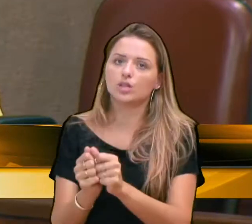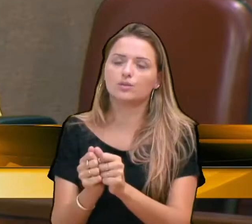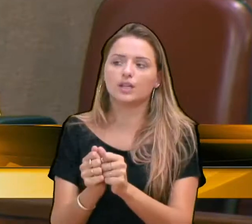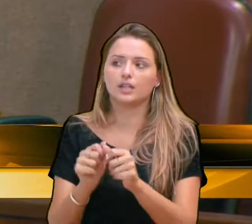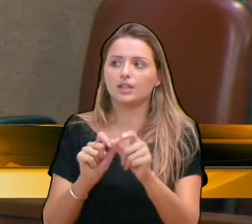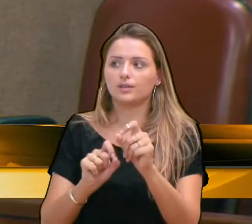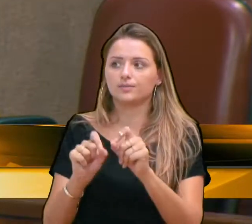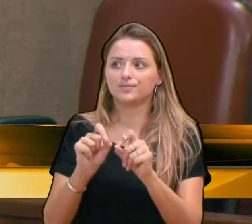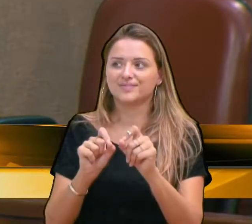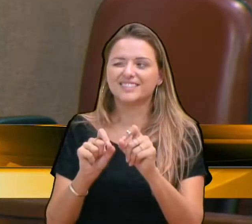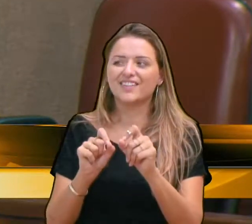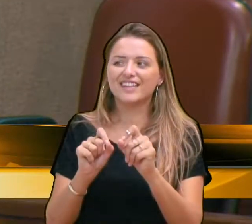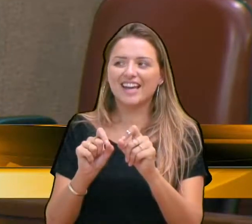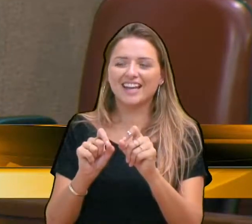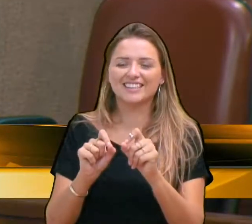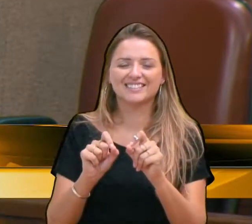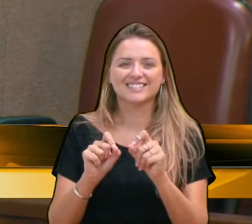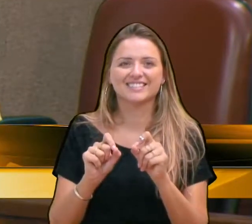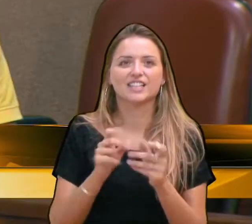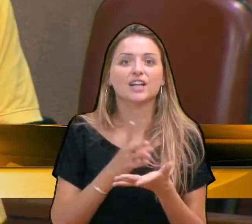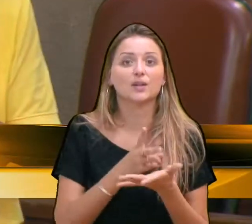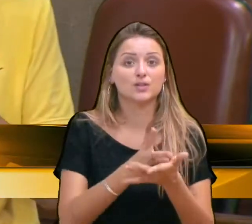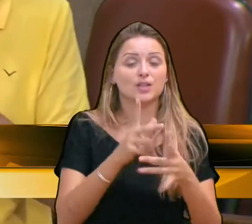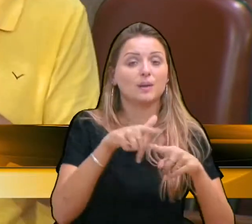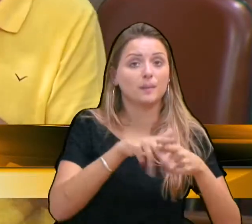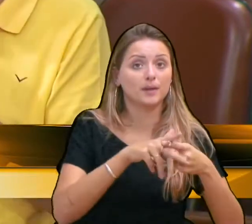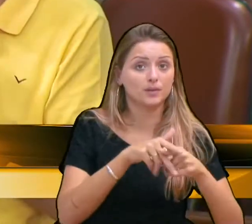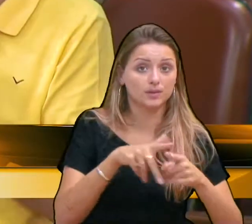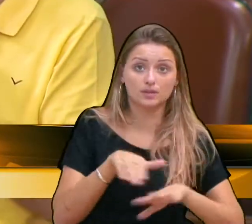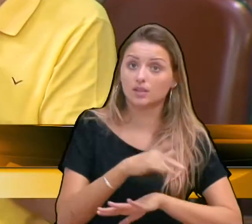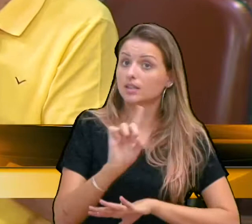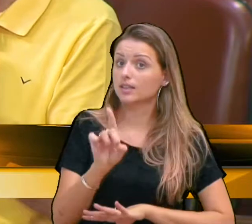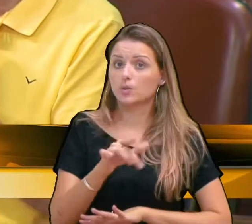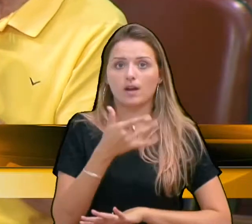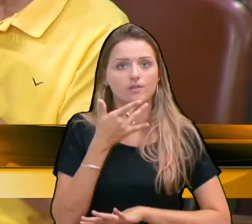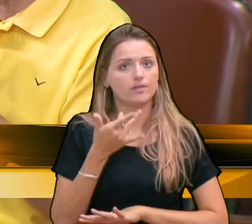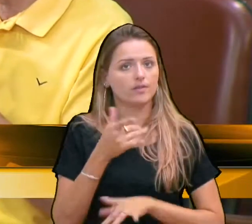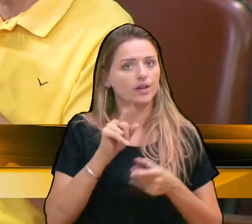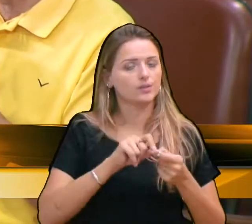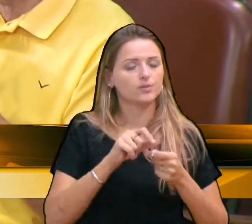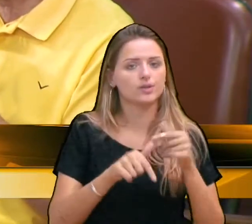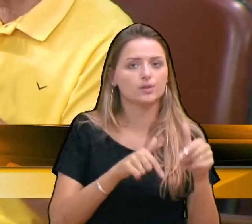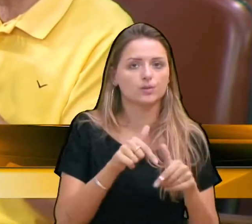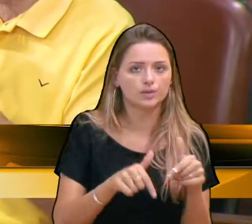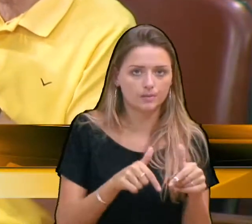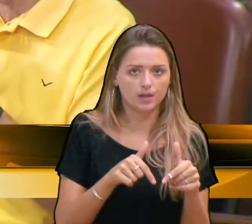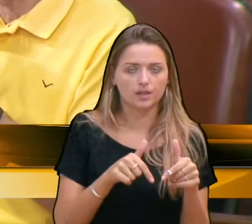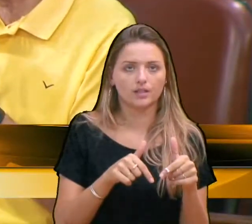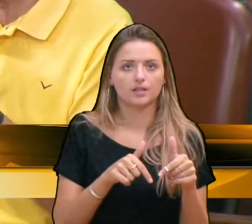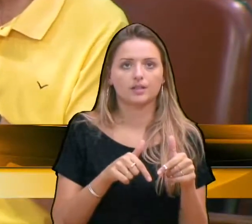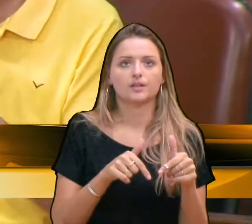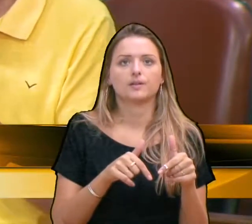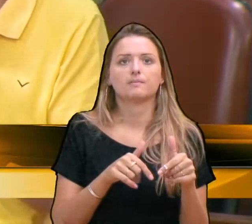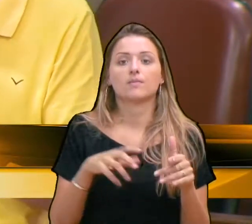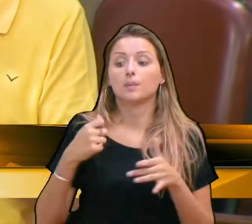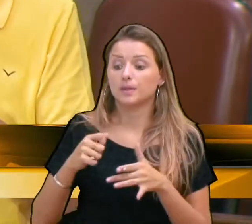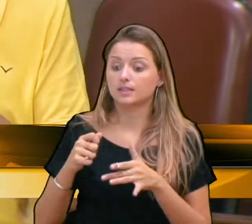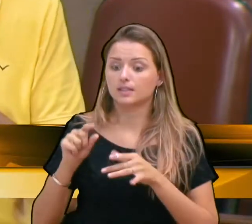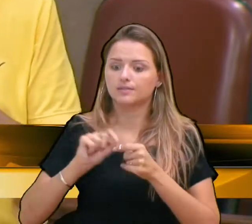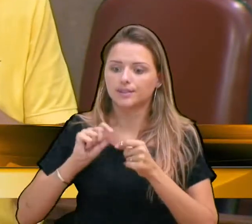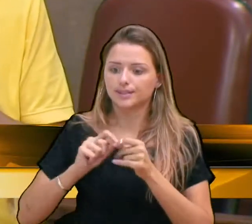equipe de manutenção dessas regiões. Não é um trabalho fácil, boa parte dele tem que ser feito